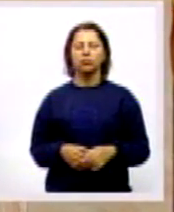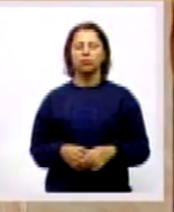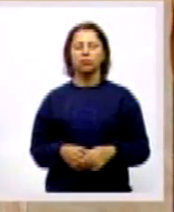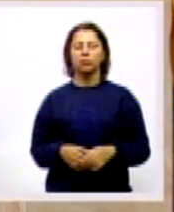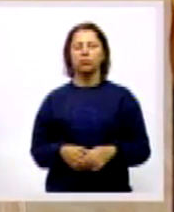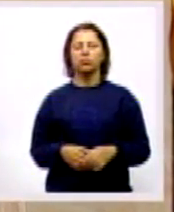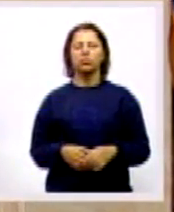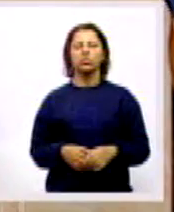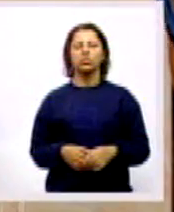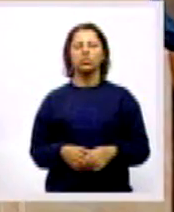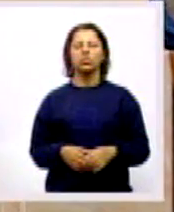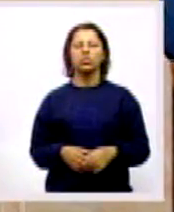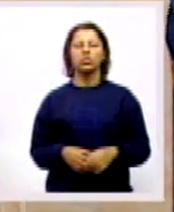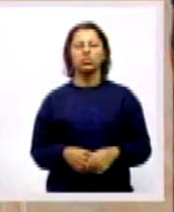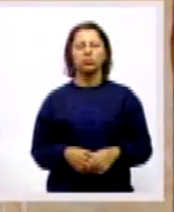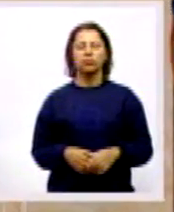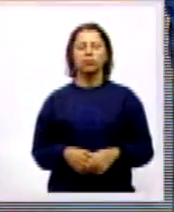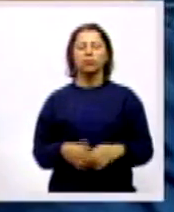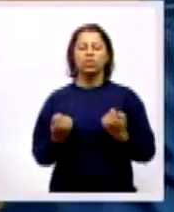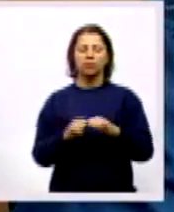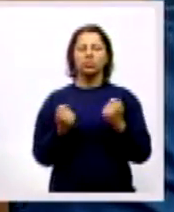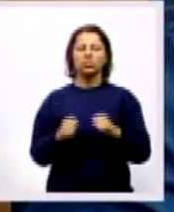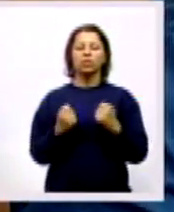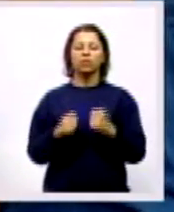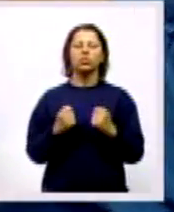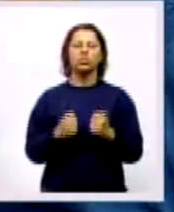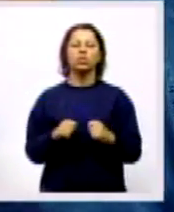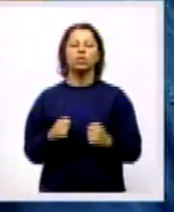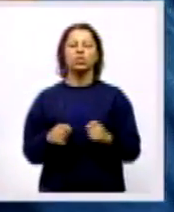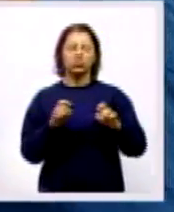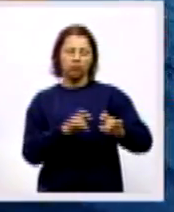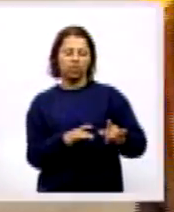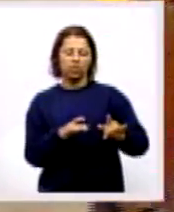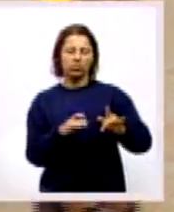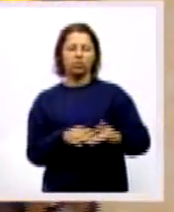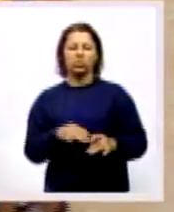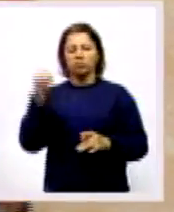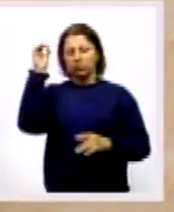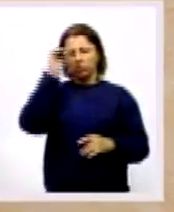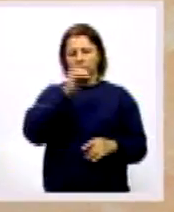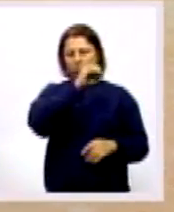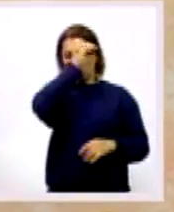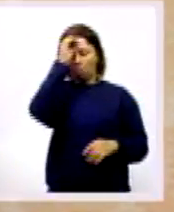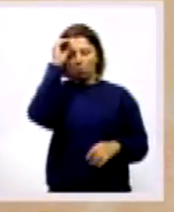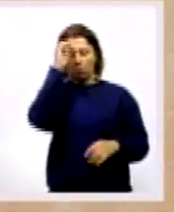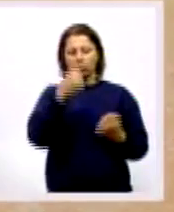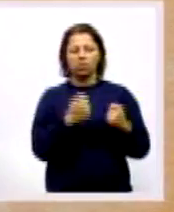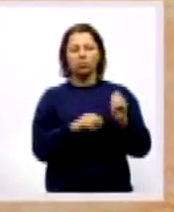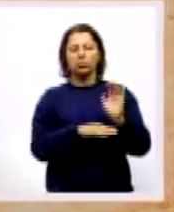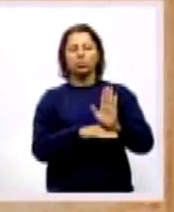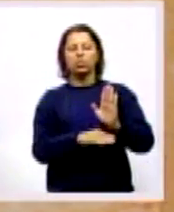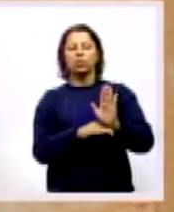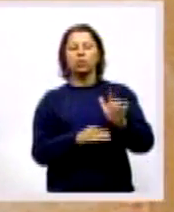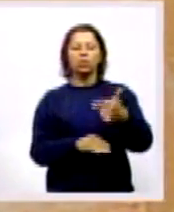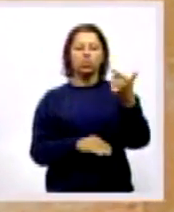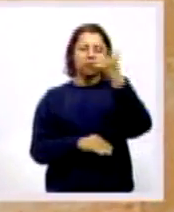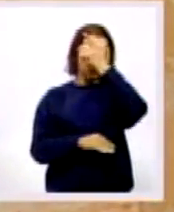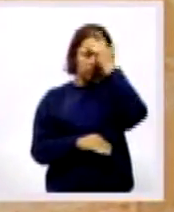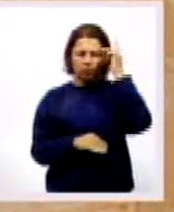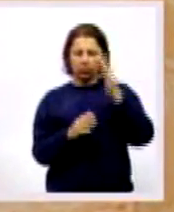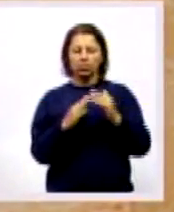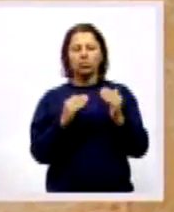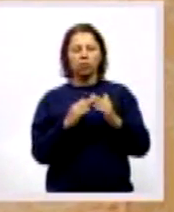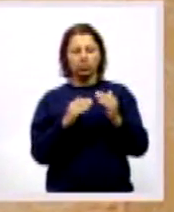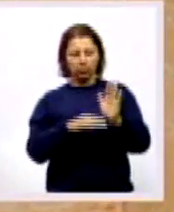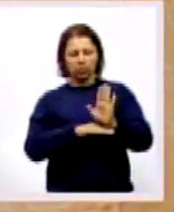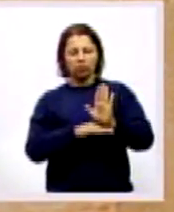Você sai, você precisa sair daquele processo de ignorância, então você precisa da ajuda do outro. Aí você pede a